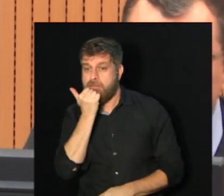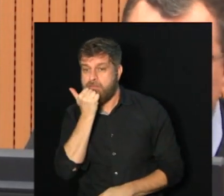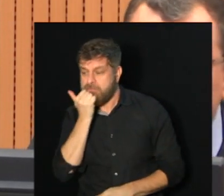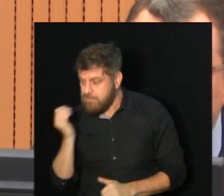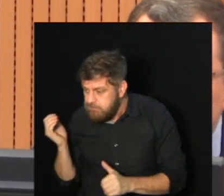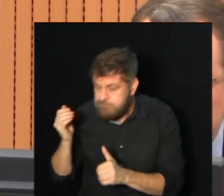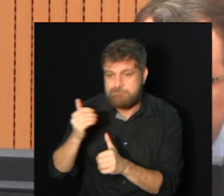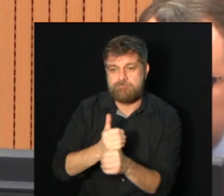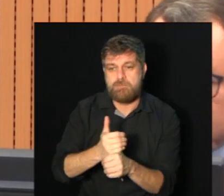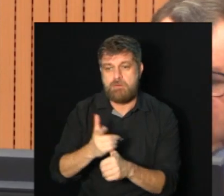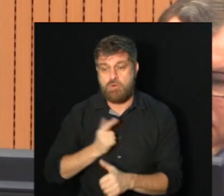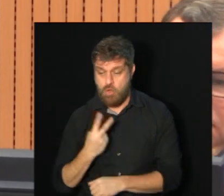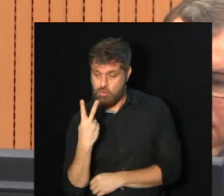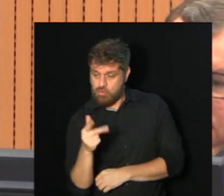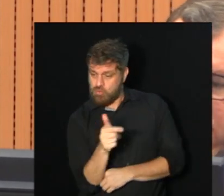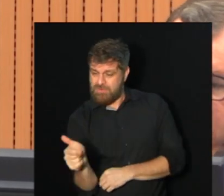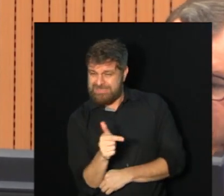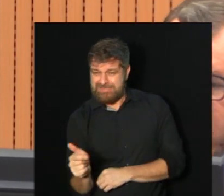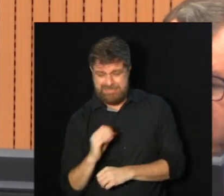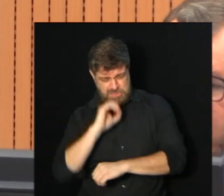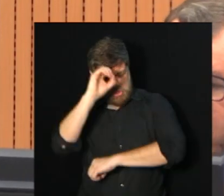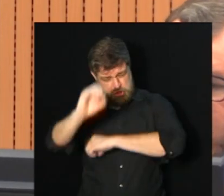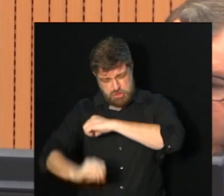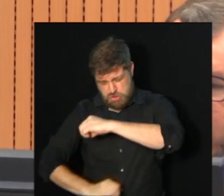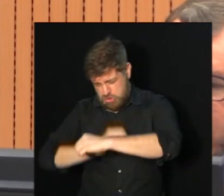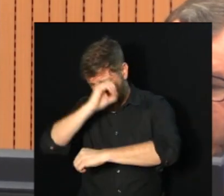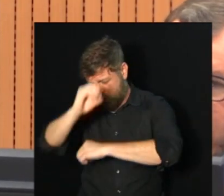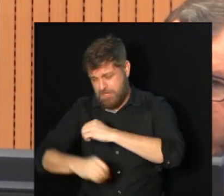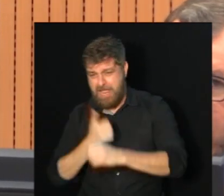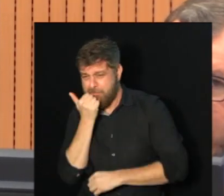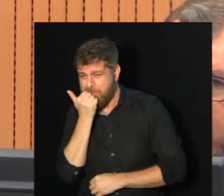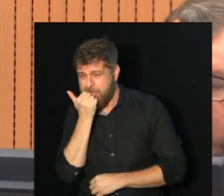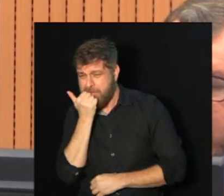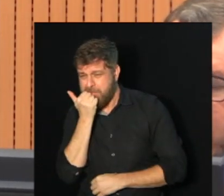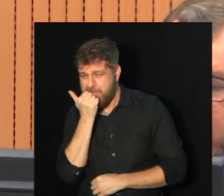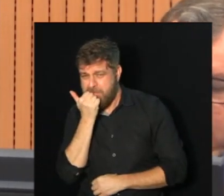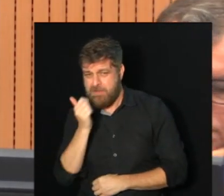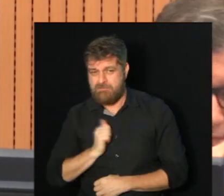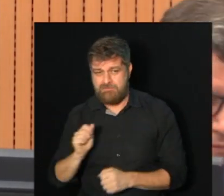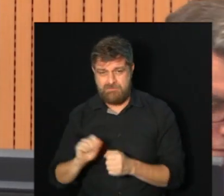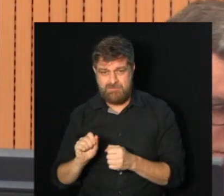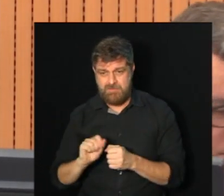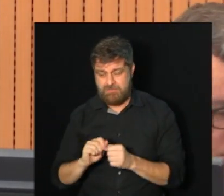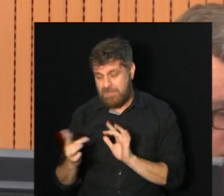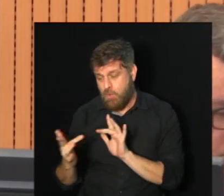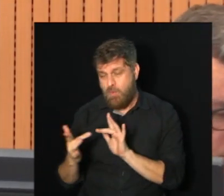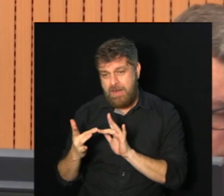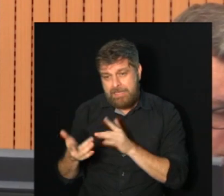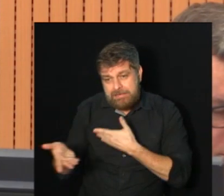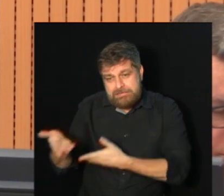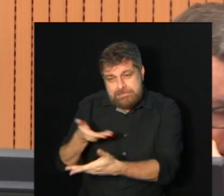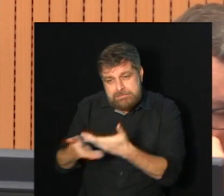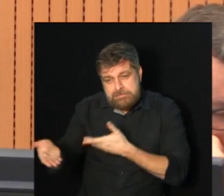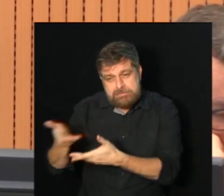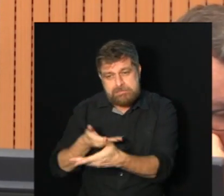que, por 2 semanas, 24 horas por dia, prestaram o link, o elo de ligação